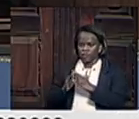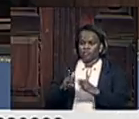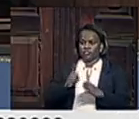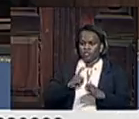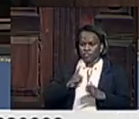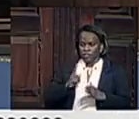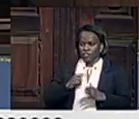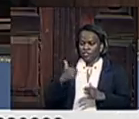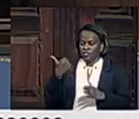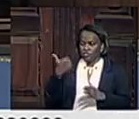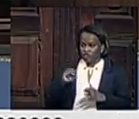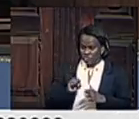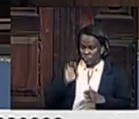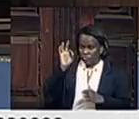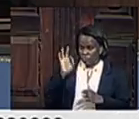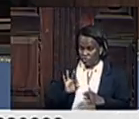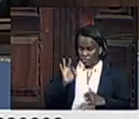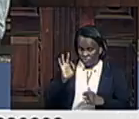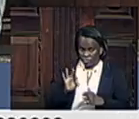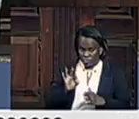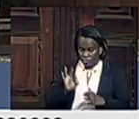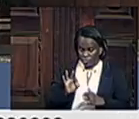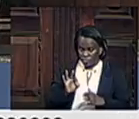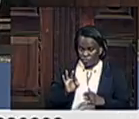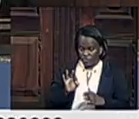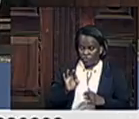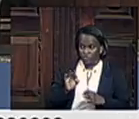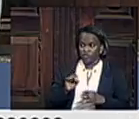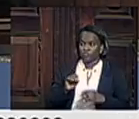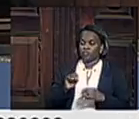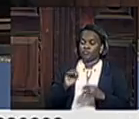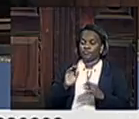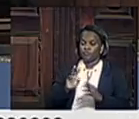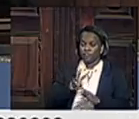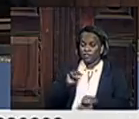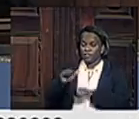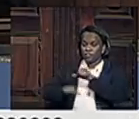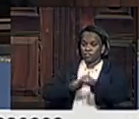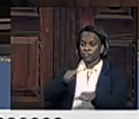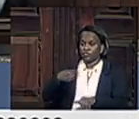de 18%, deputado, para